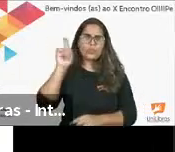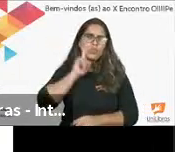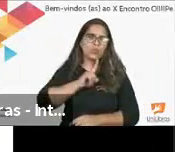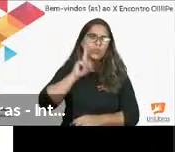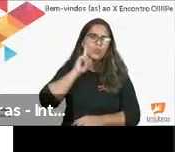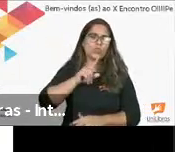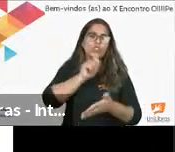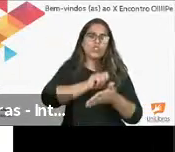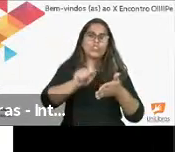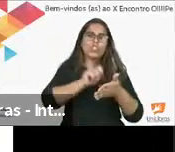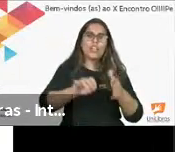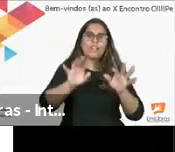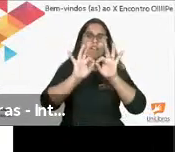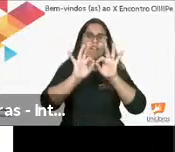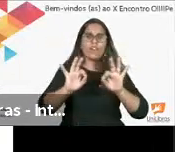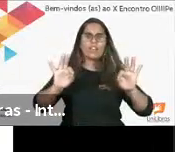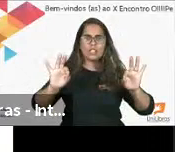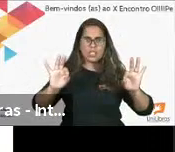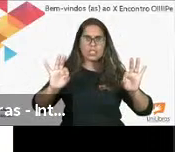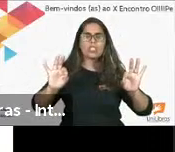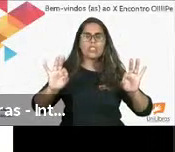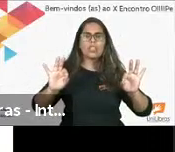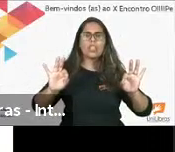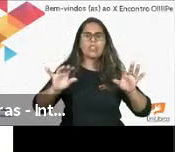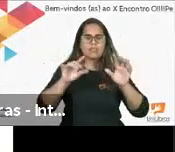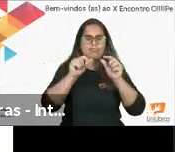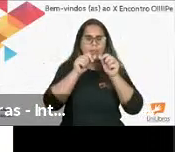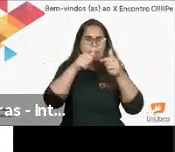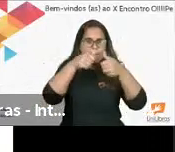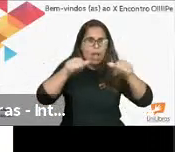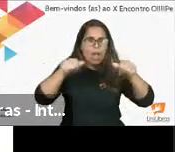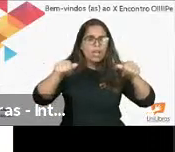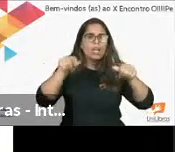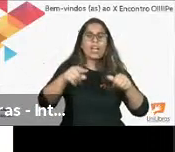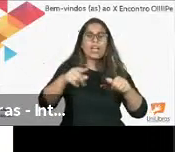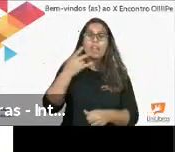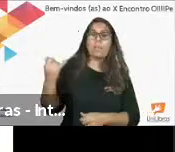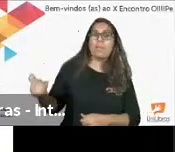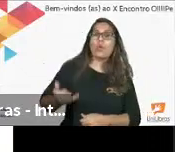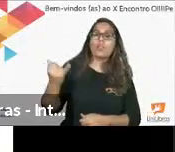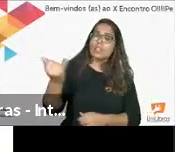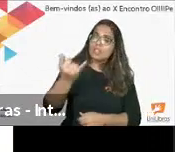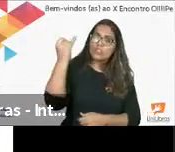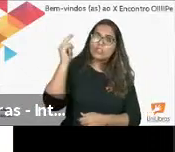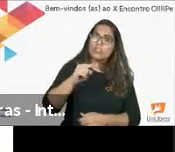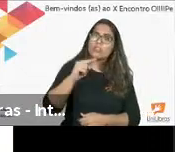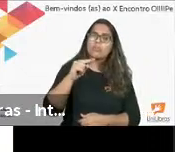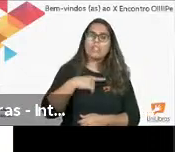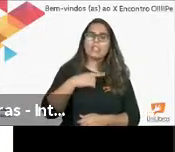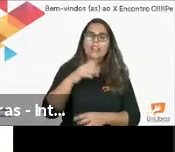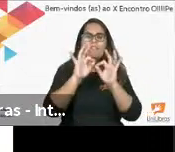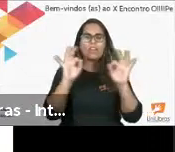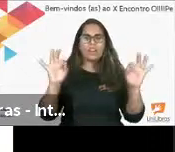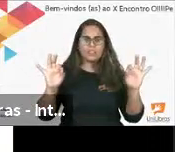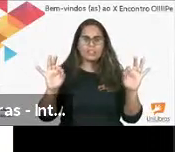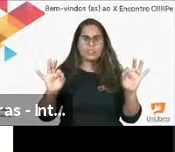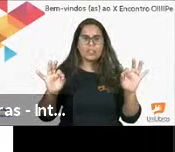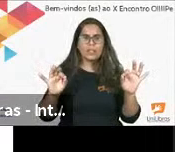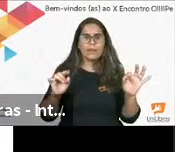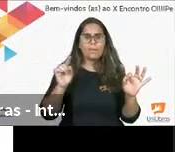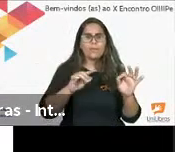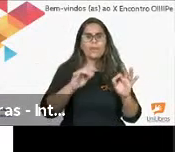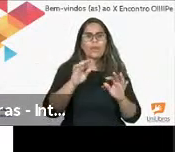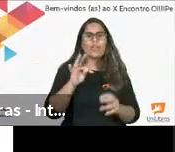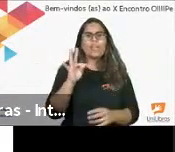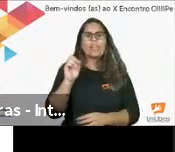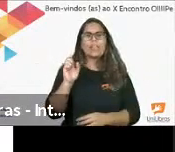escreve uma frase, e grifa, e escreve importante, e chama essa frase de seu